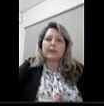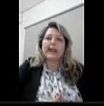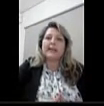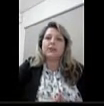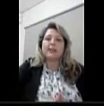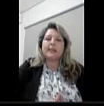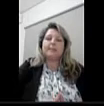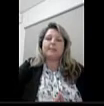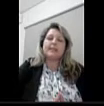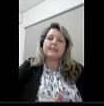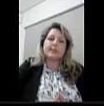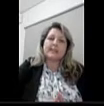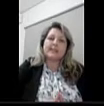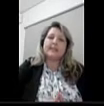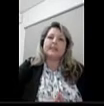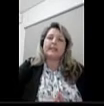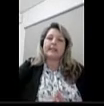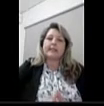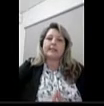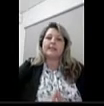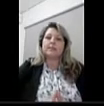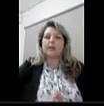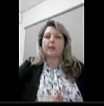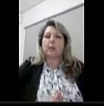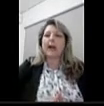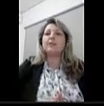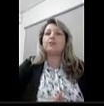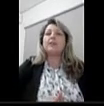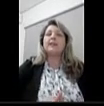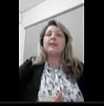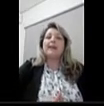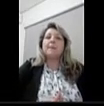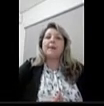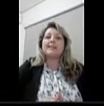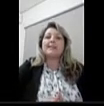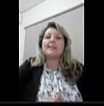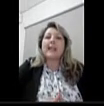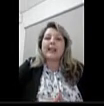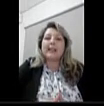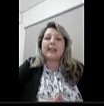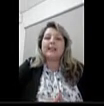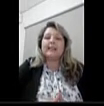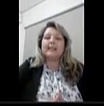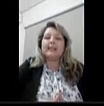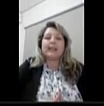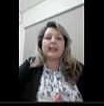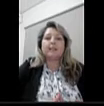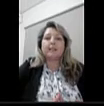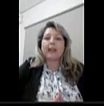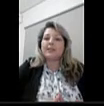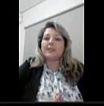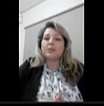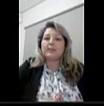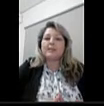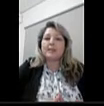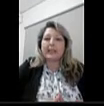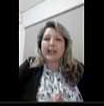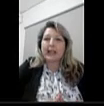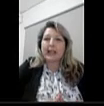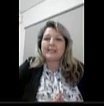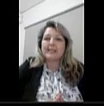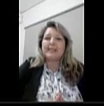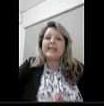dificuldade ali mais específica nessa questão de linguagem, mas que ela tem várias outras